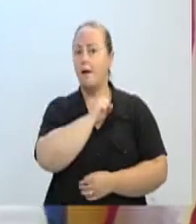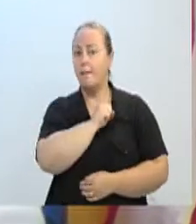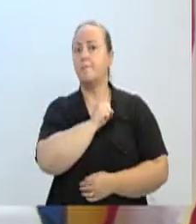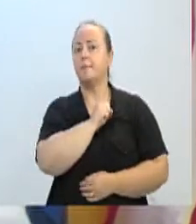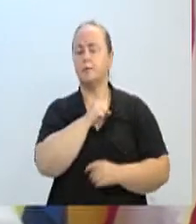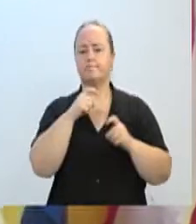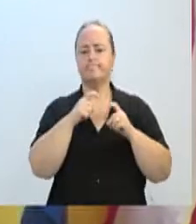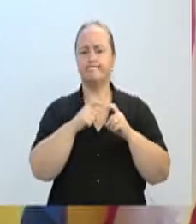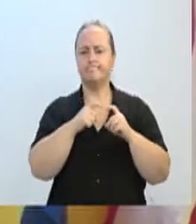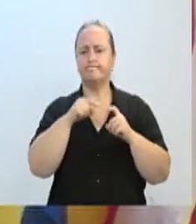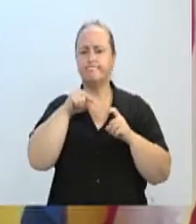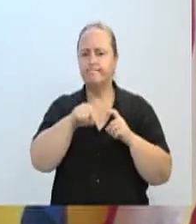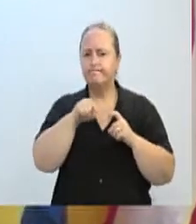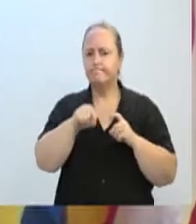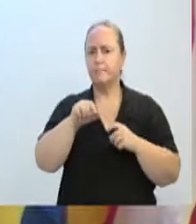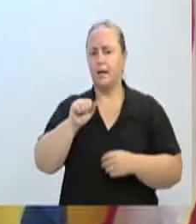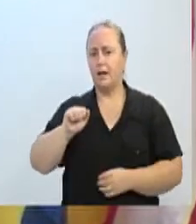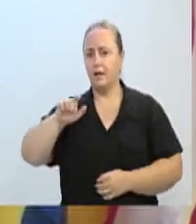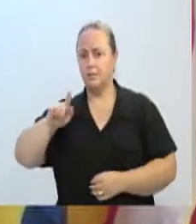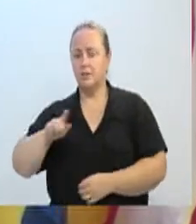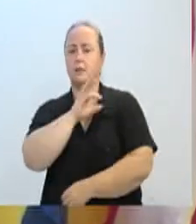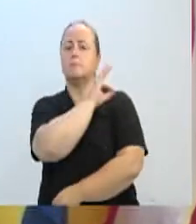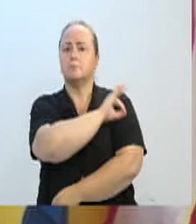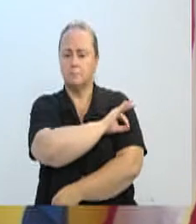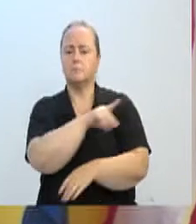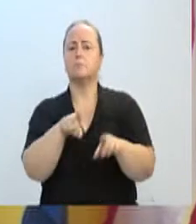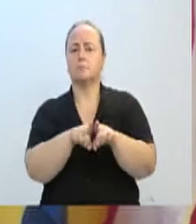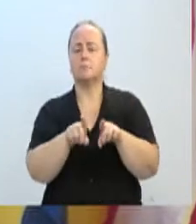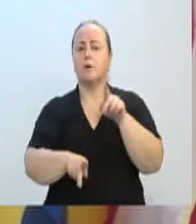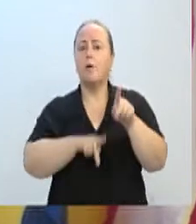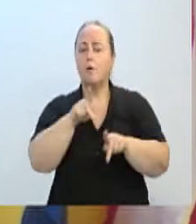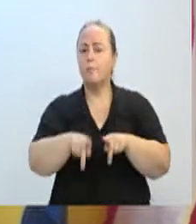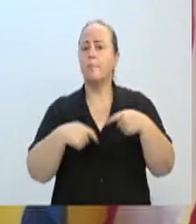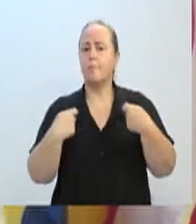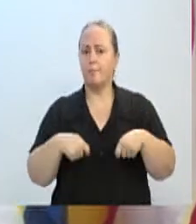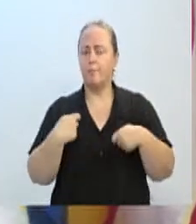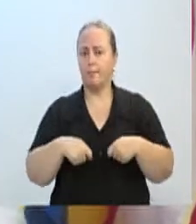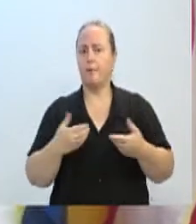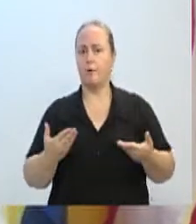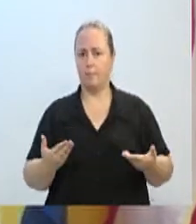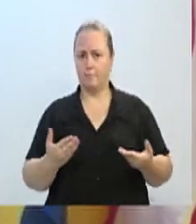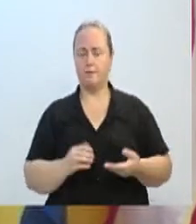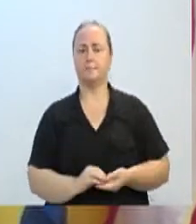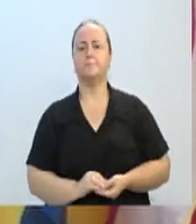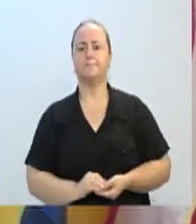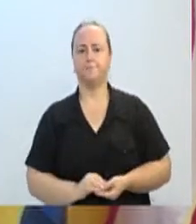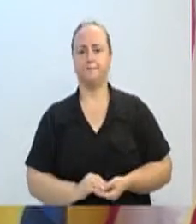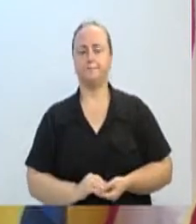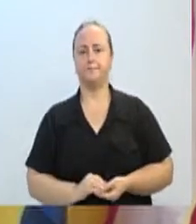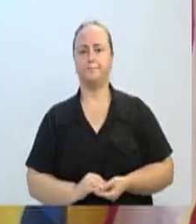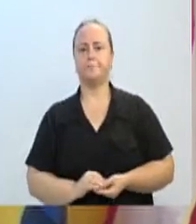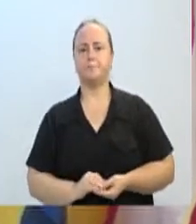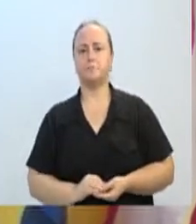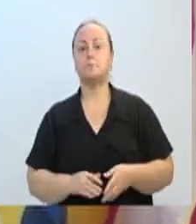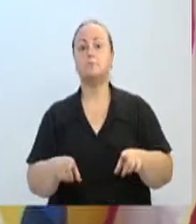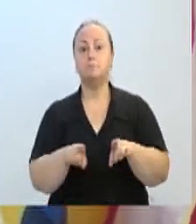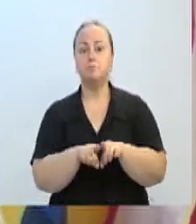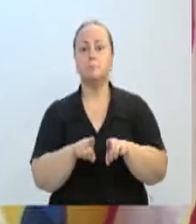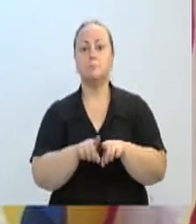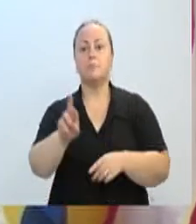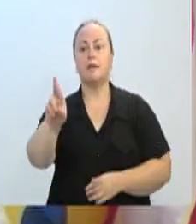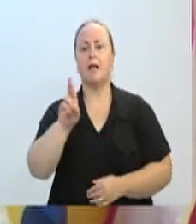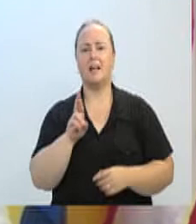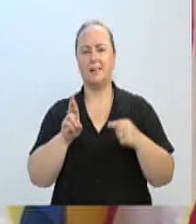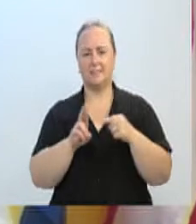no AG e no SF para a nossa população. Algumas situações também me incomodam, é a resposta que a gente recebe muitas vezes do